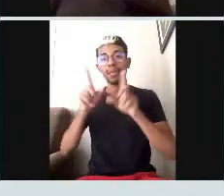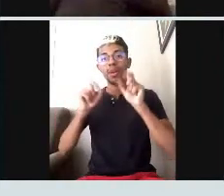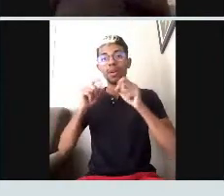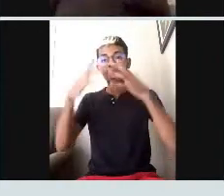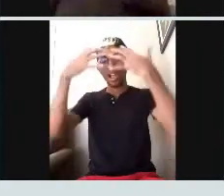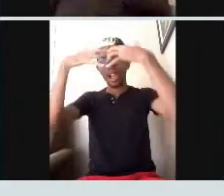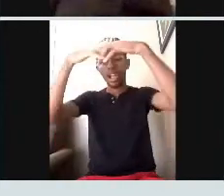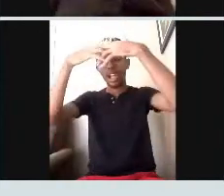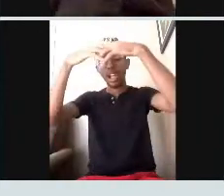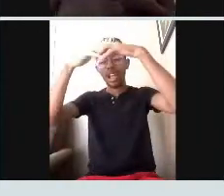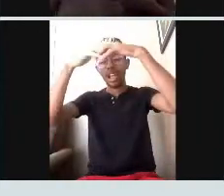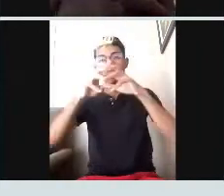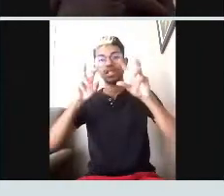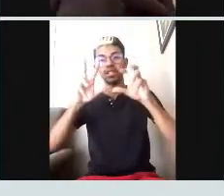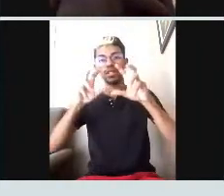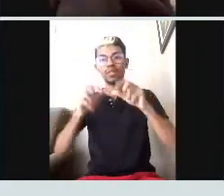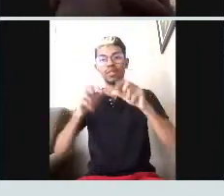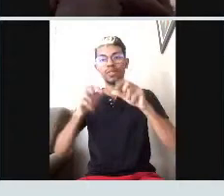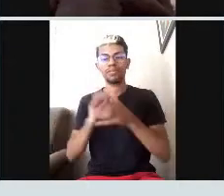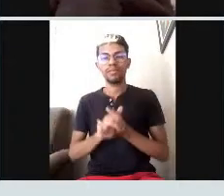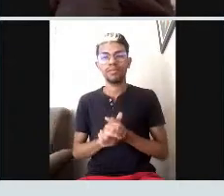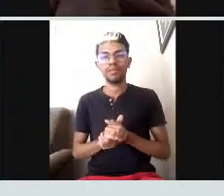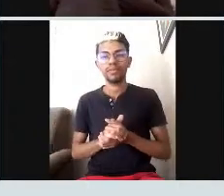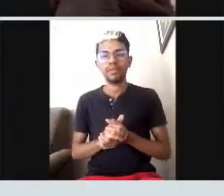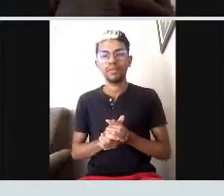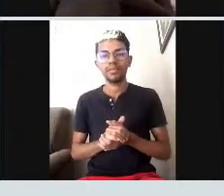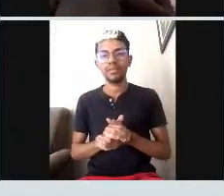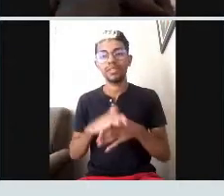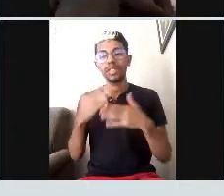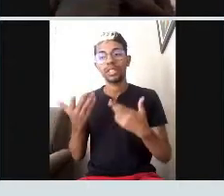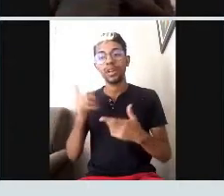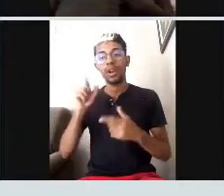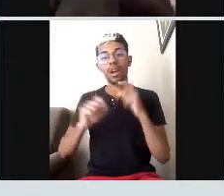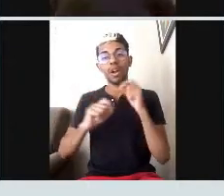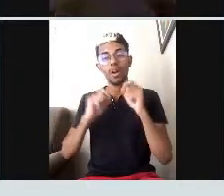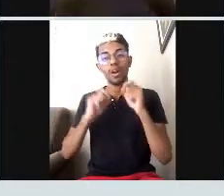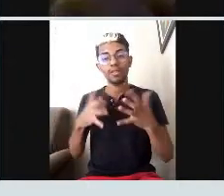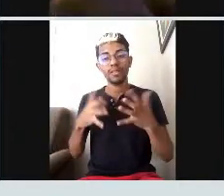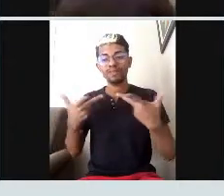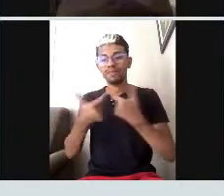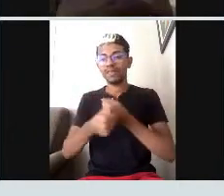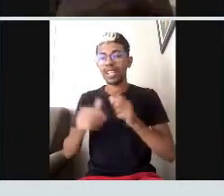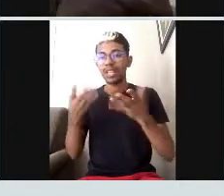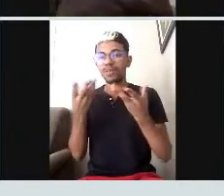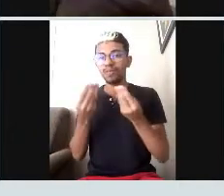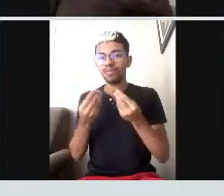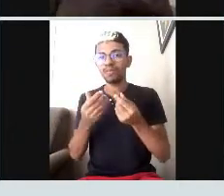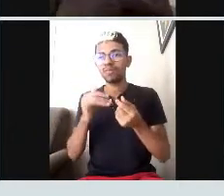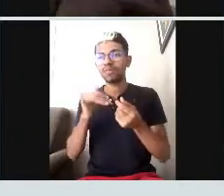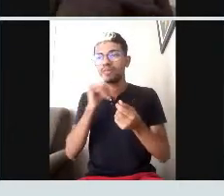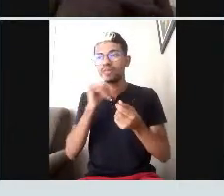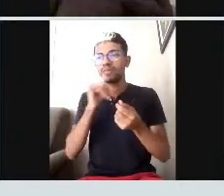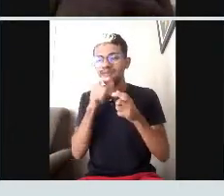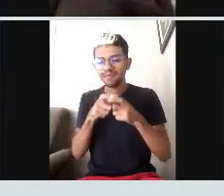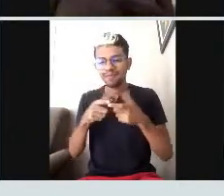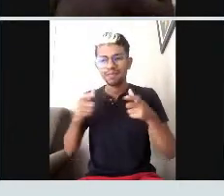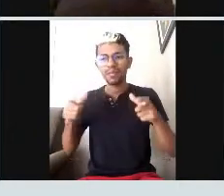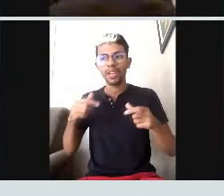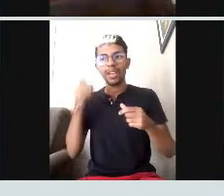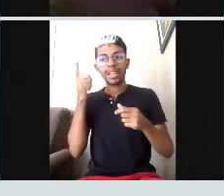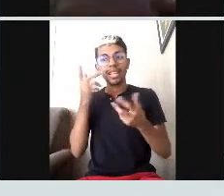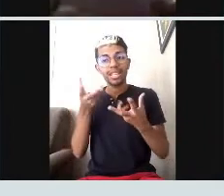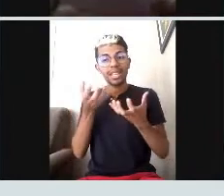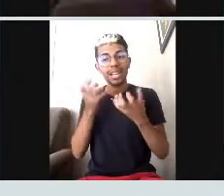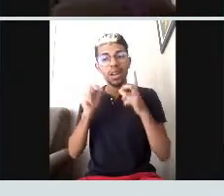Então, é uma competência muito ampla que realmente quer perceber desse aluno quanto ele consegue